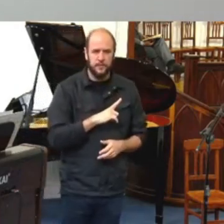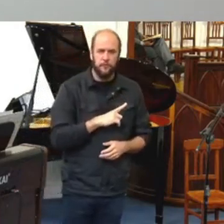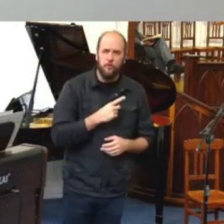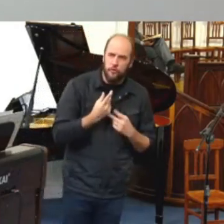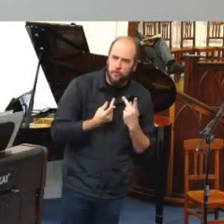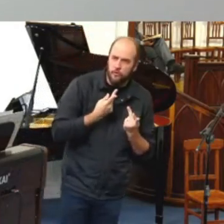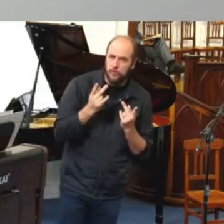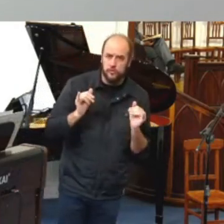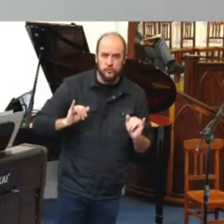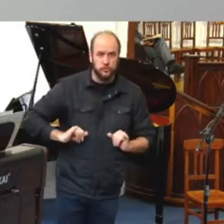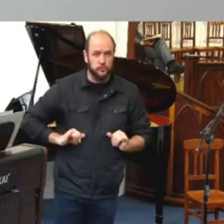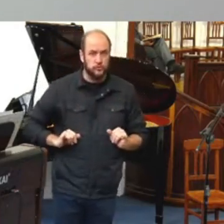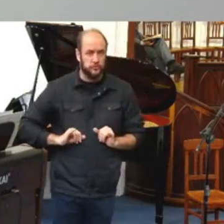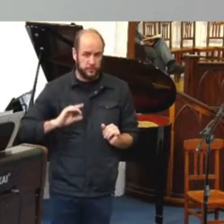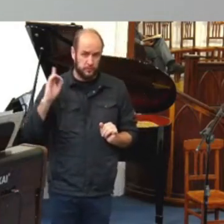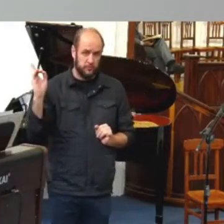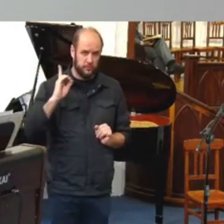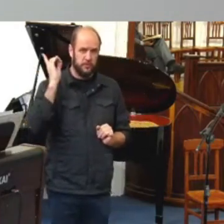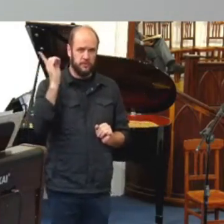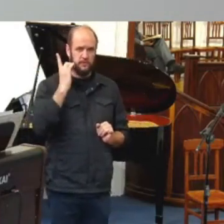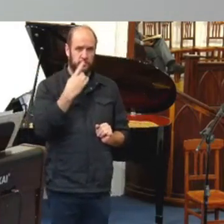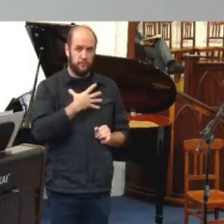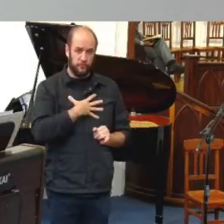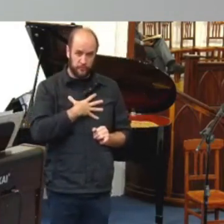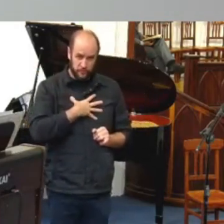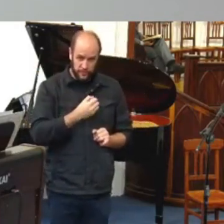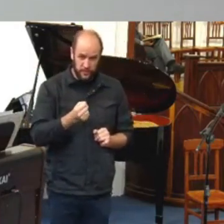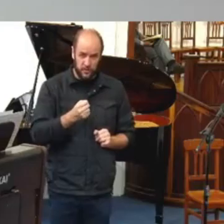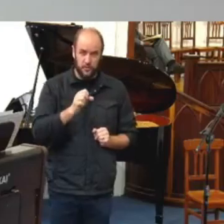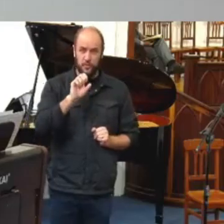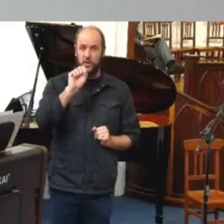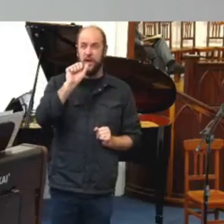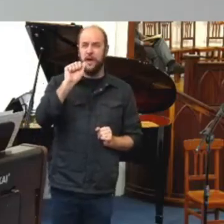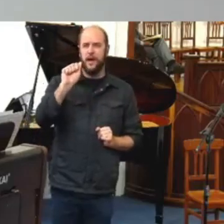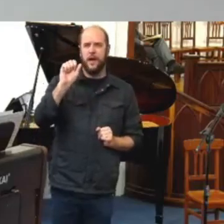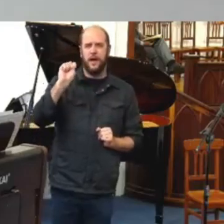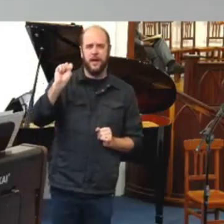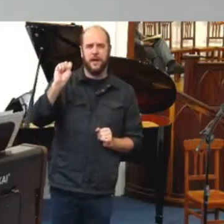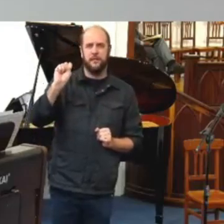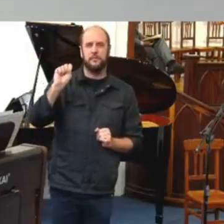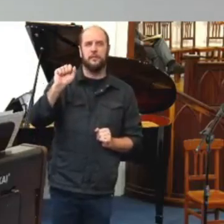o sofrimento de Davi, quando seu filho Absalão assumiu o trono